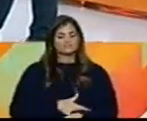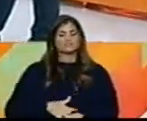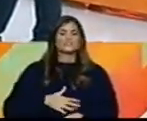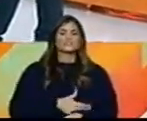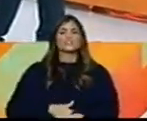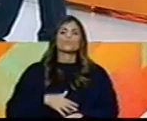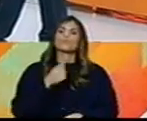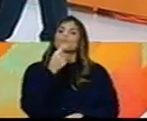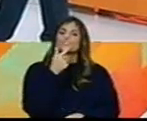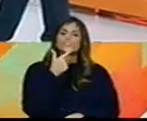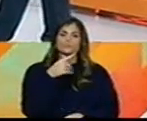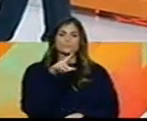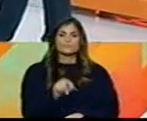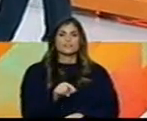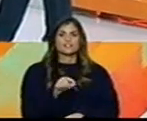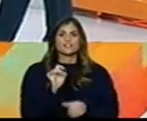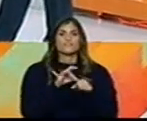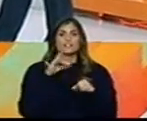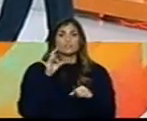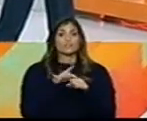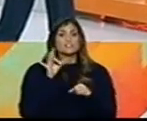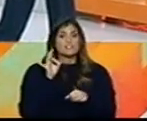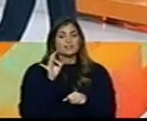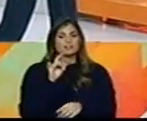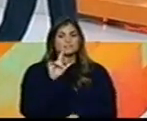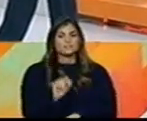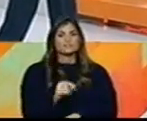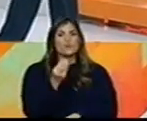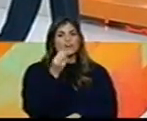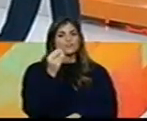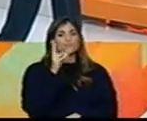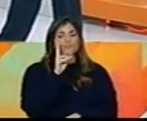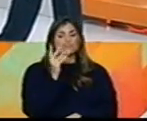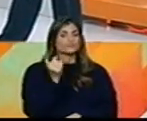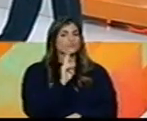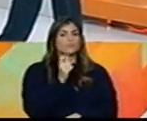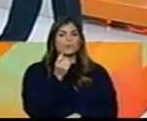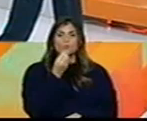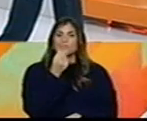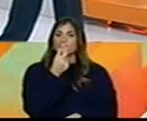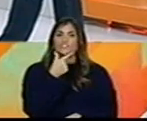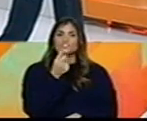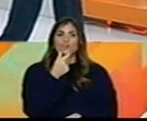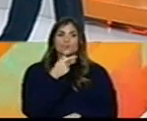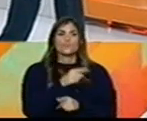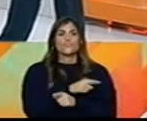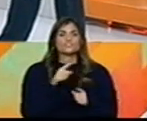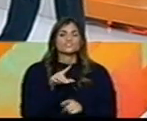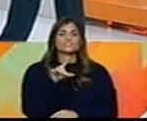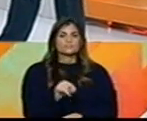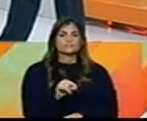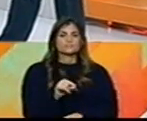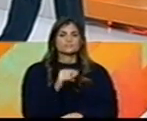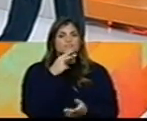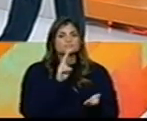feijão? A digestão e também flatulência, porque já não há desculpas para comer feijão, é só juntar algo. Vocês tentam garantir a origem do produto, não é?